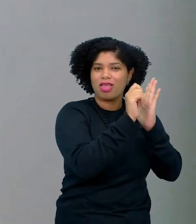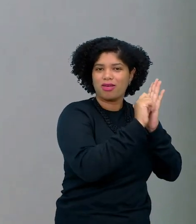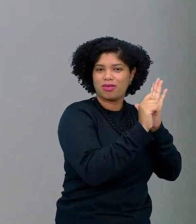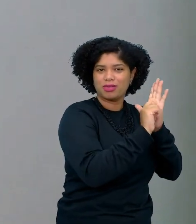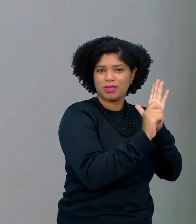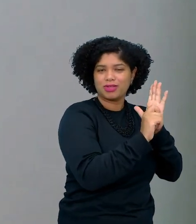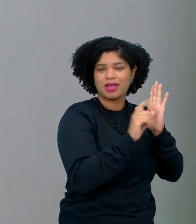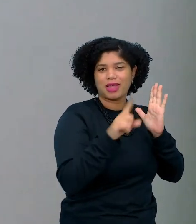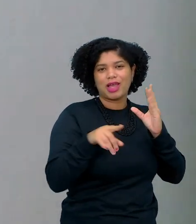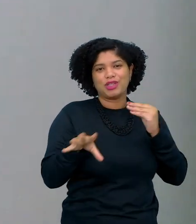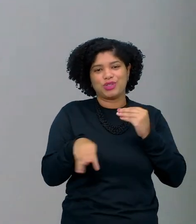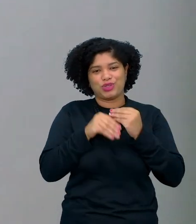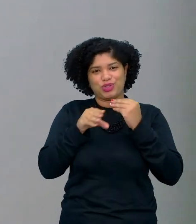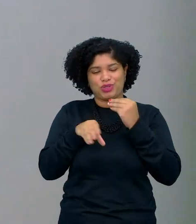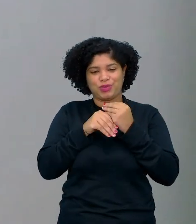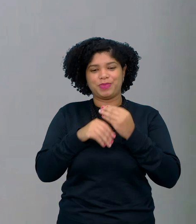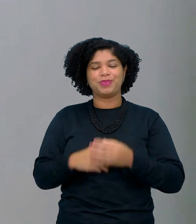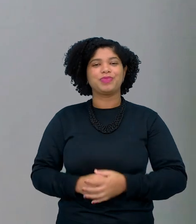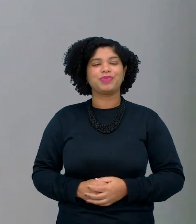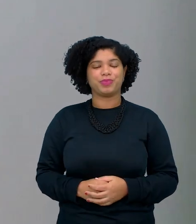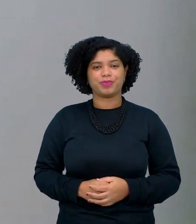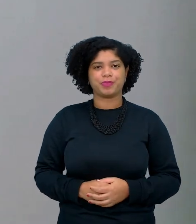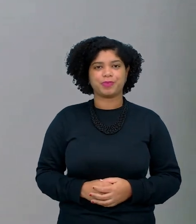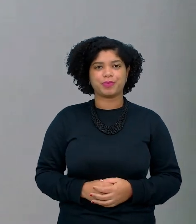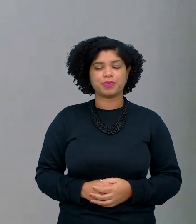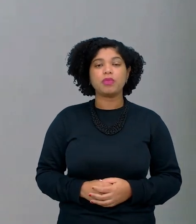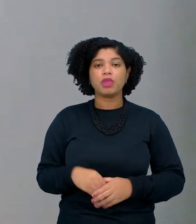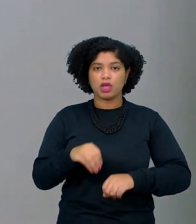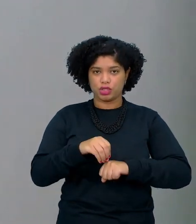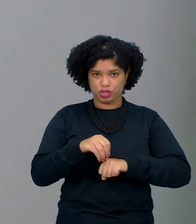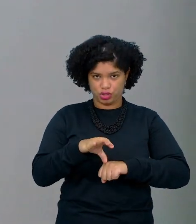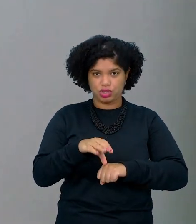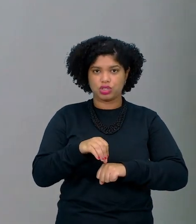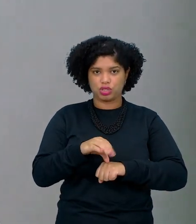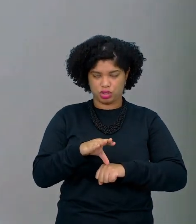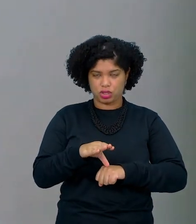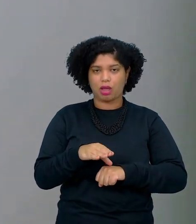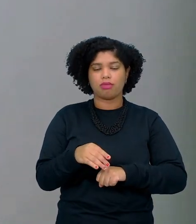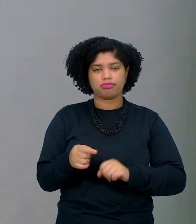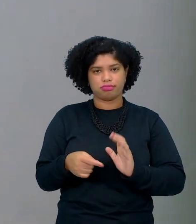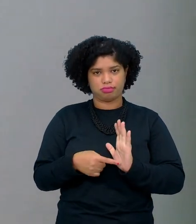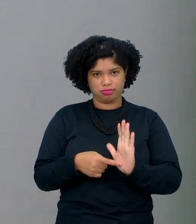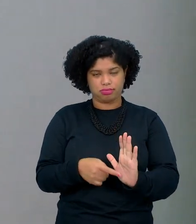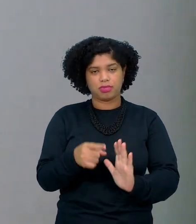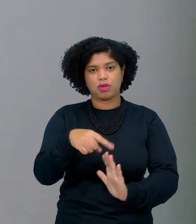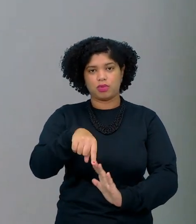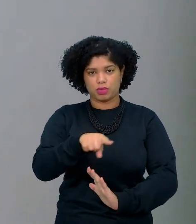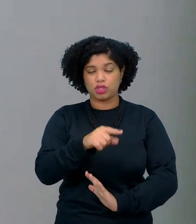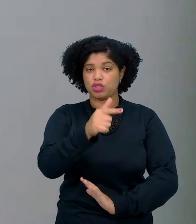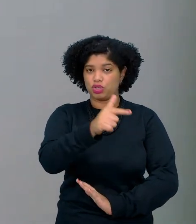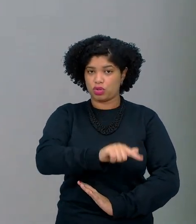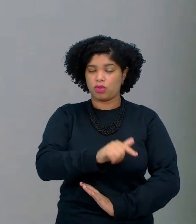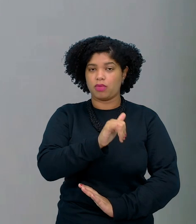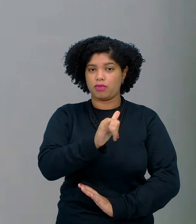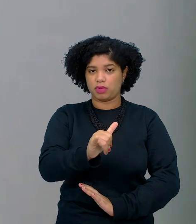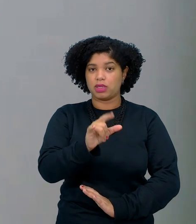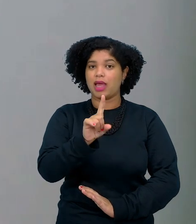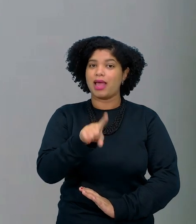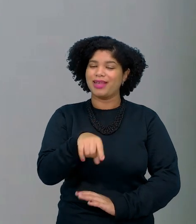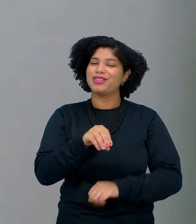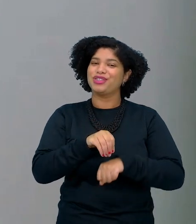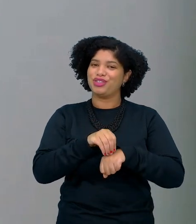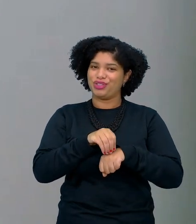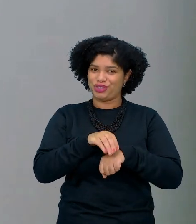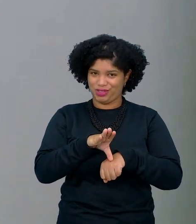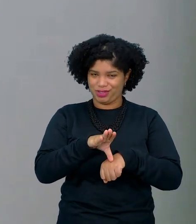mais uma soma para esse aluno. As sugestões, como eu foquei para vocês e vou falar novamente, são